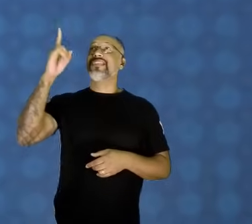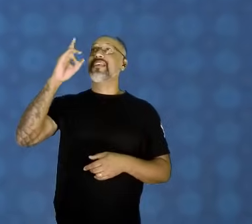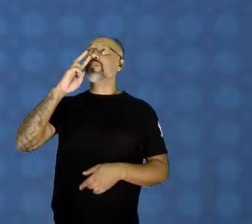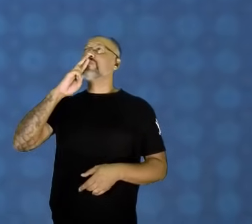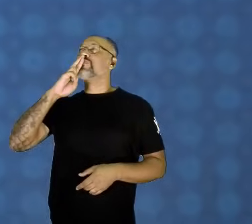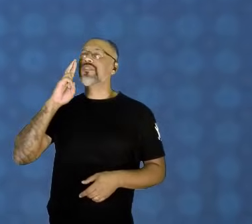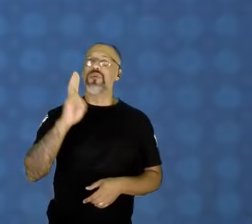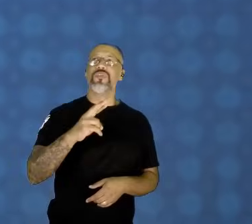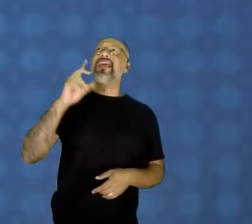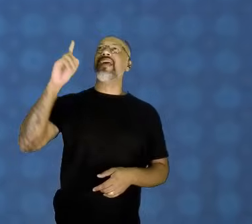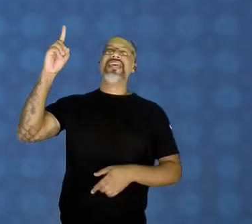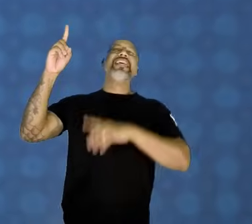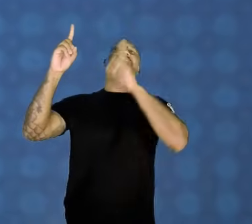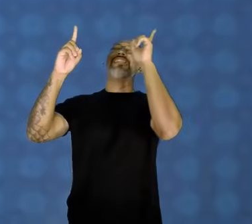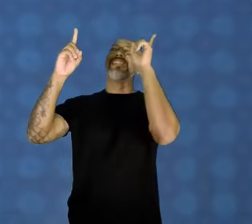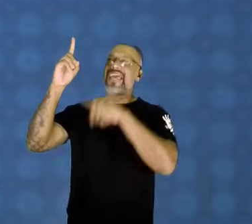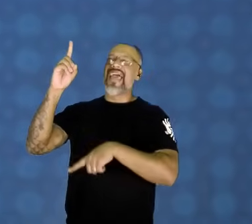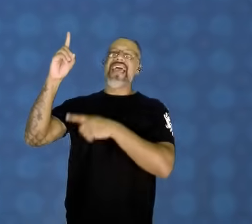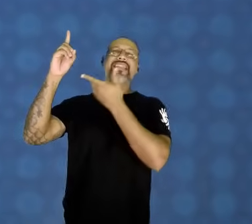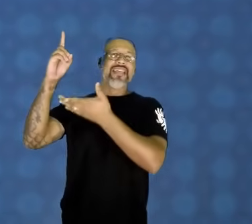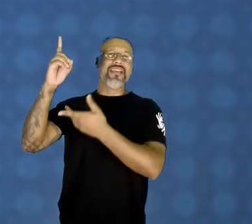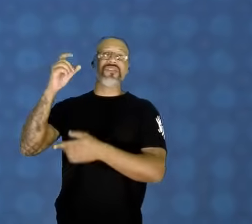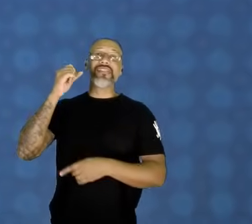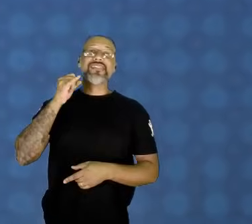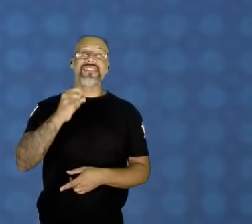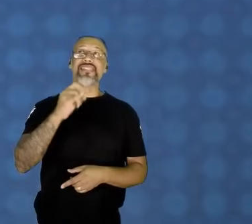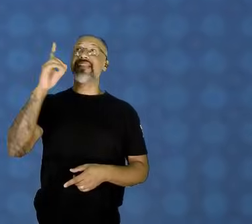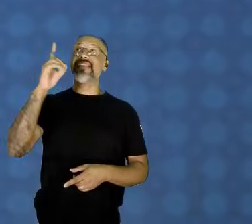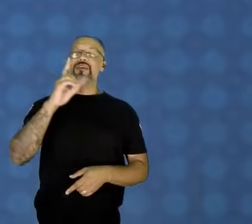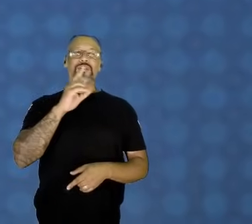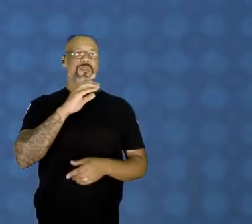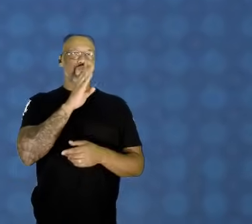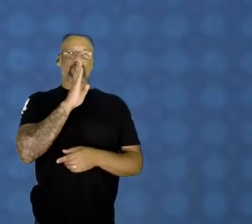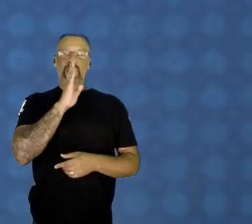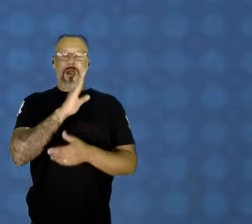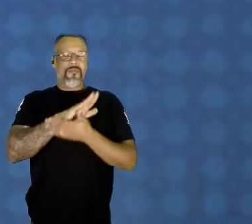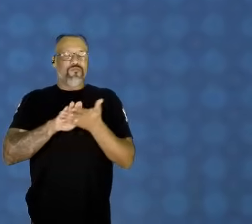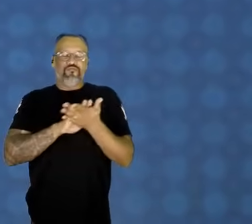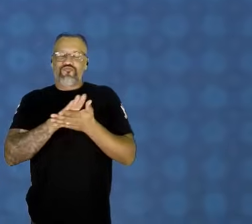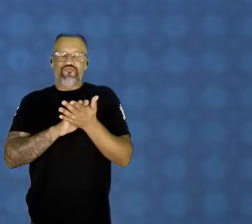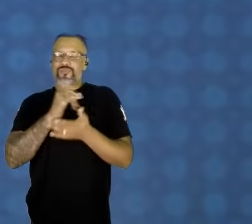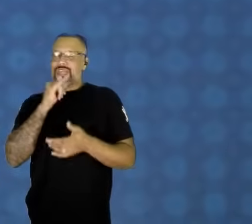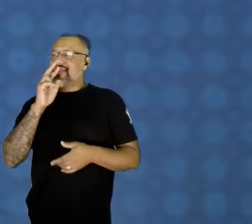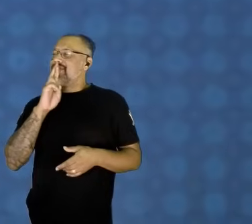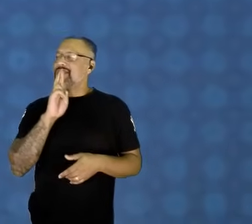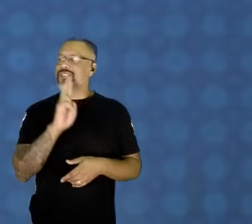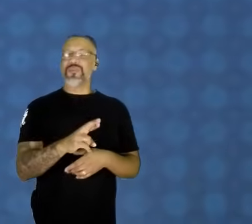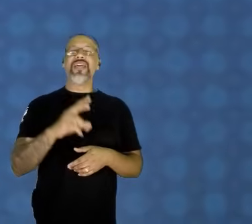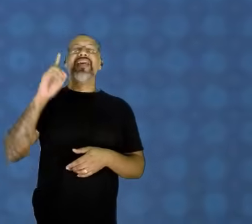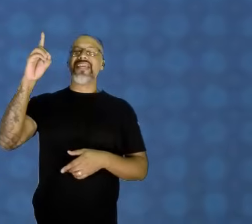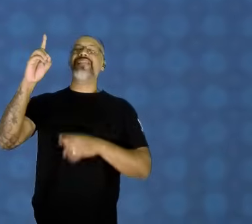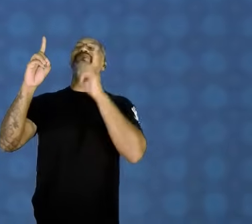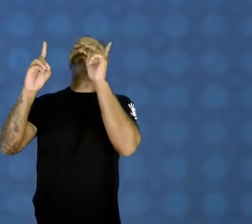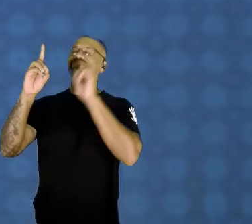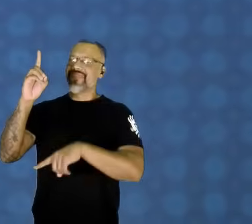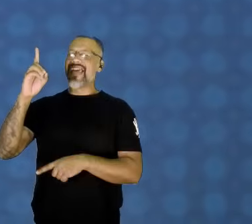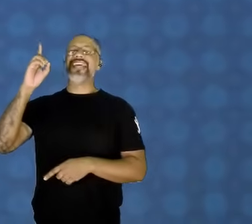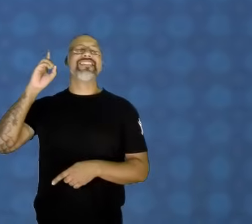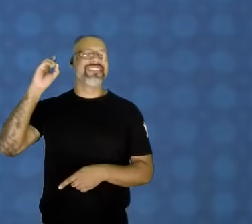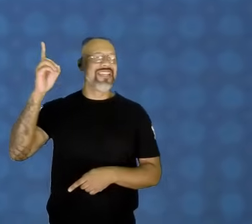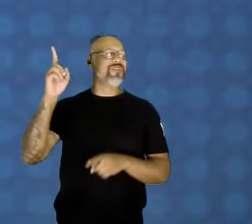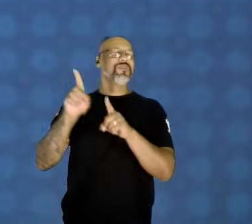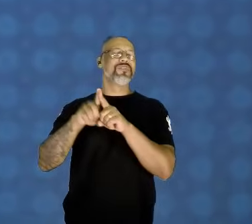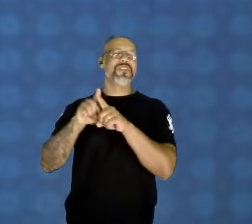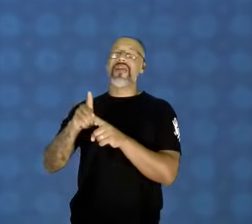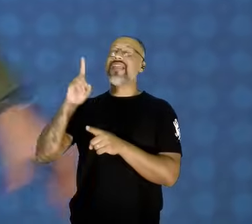não falou, Ele também é Deus. E o caminho do Senhor é perfeito. Ai, meu Deus do céu, eu não sei quantas mentiras